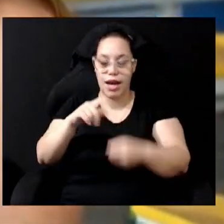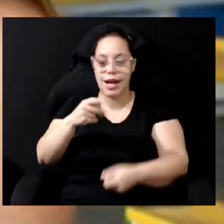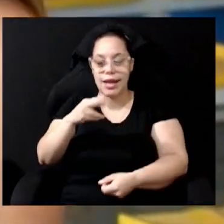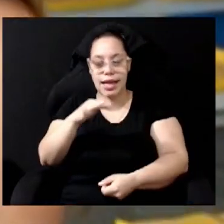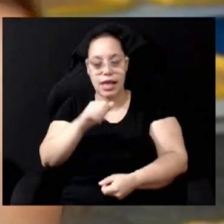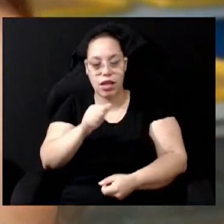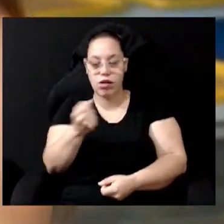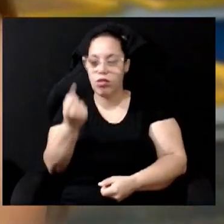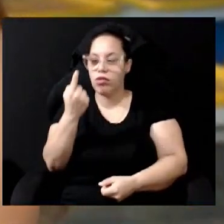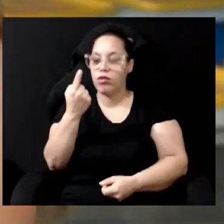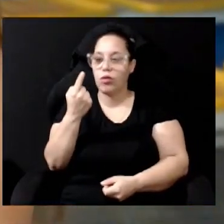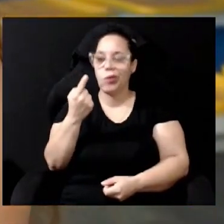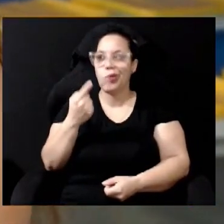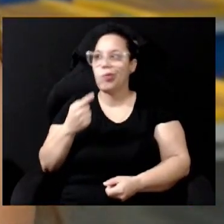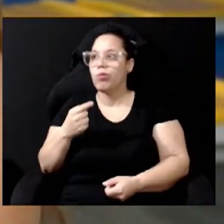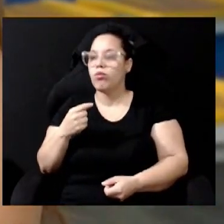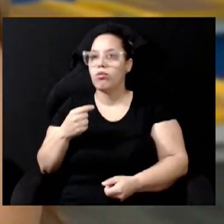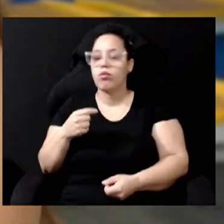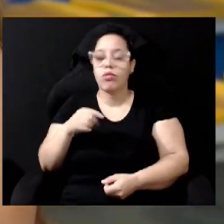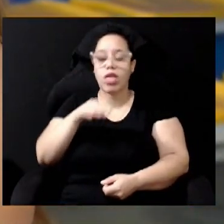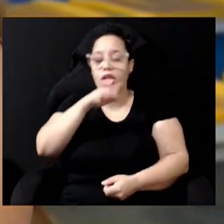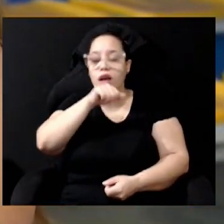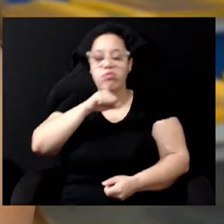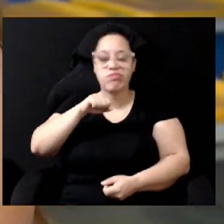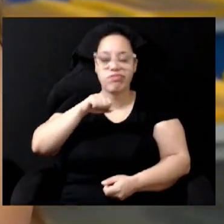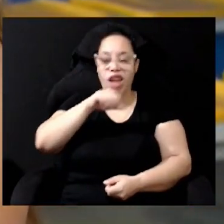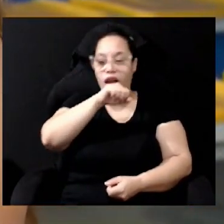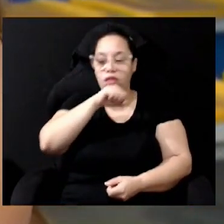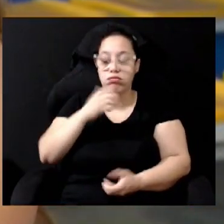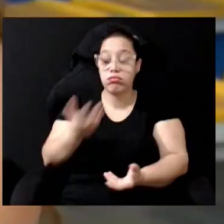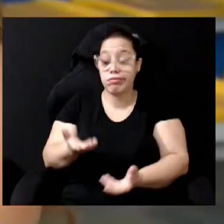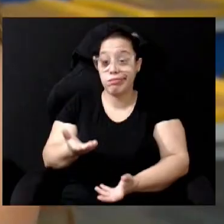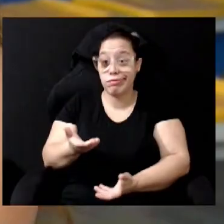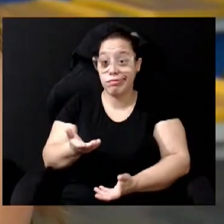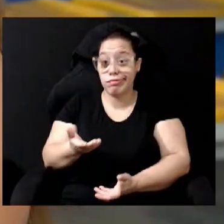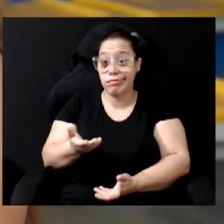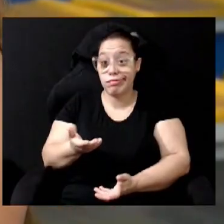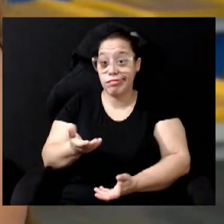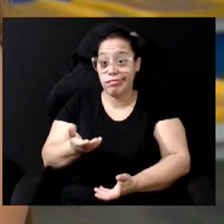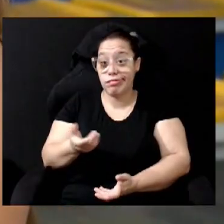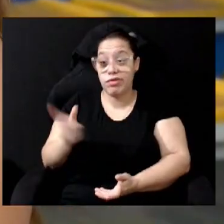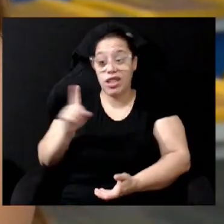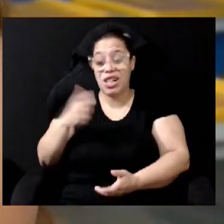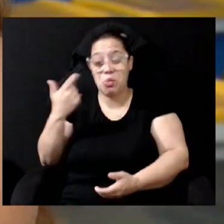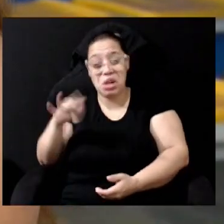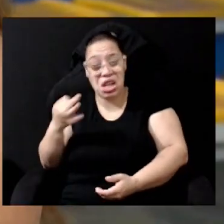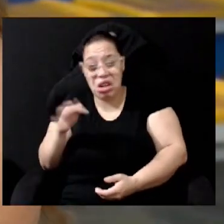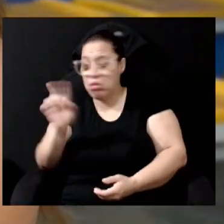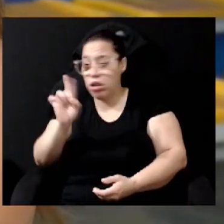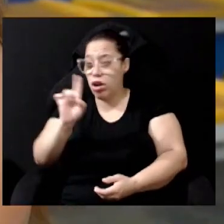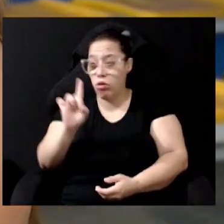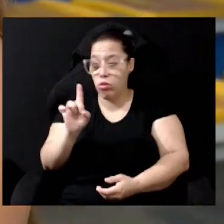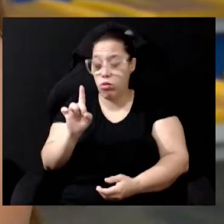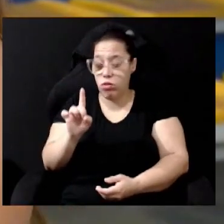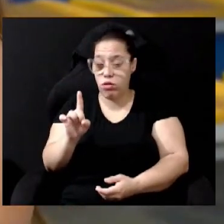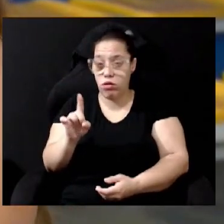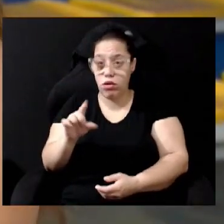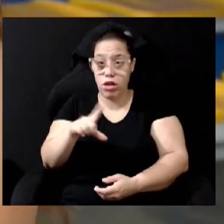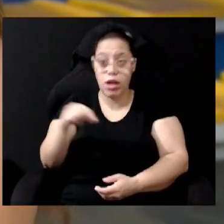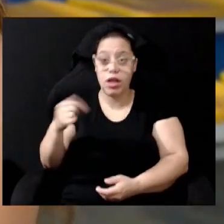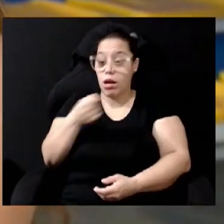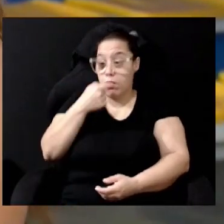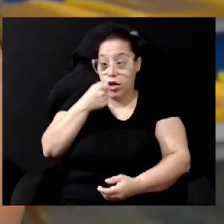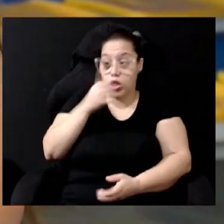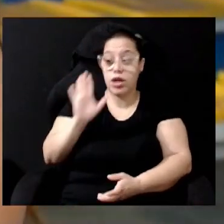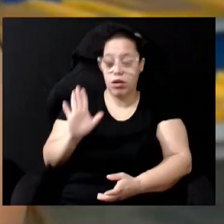vai fazer é lamber os pontos, né? Porque não sente dor, mas porque ele já sai medicado, mas ele